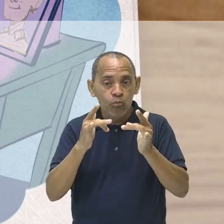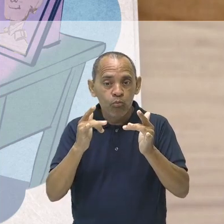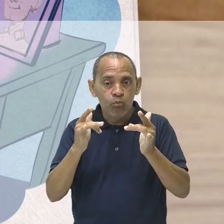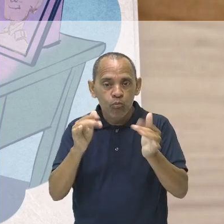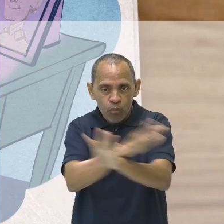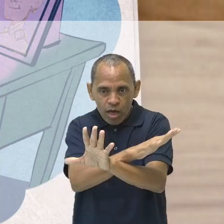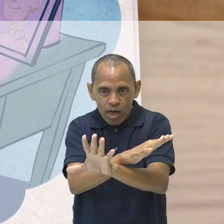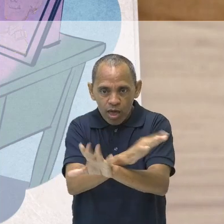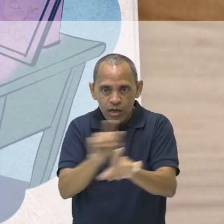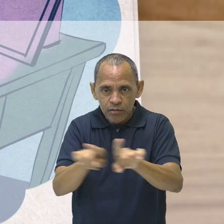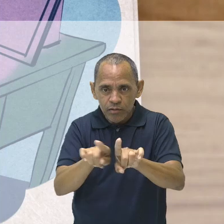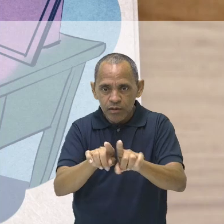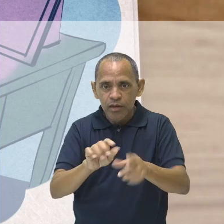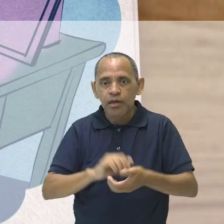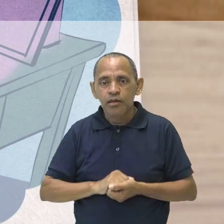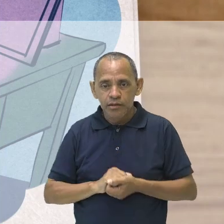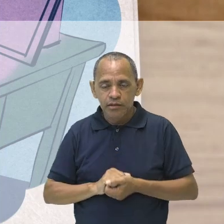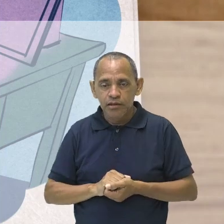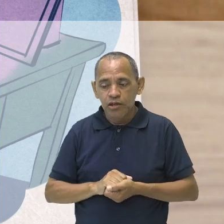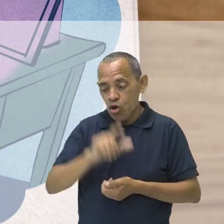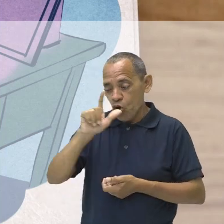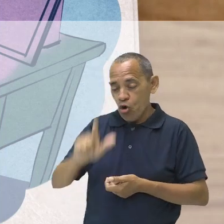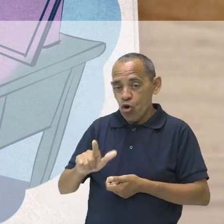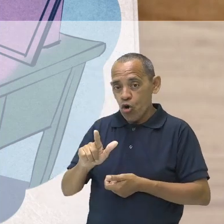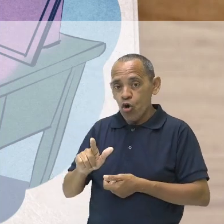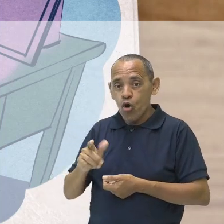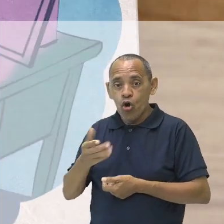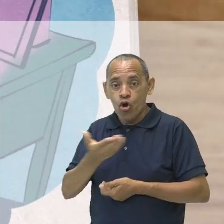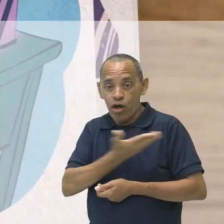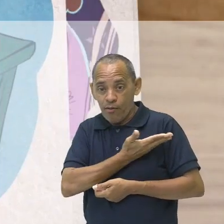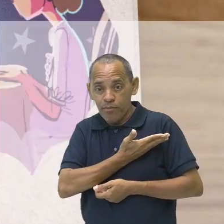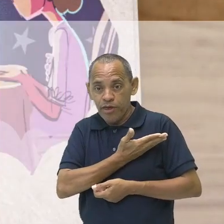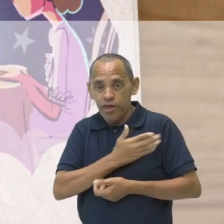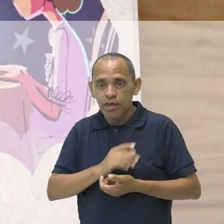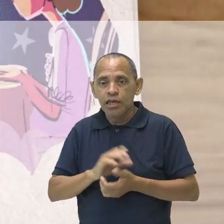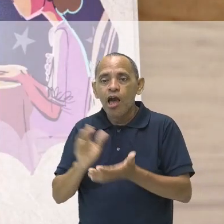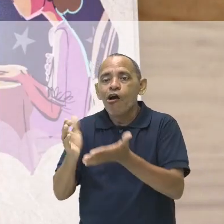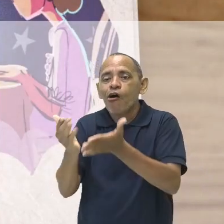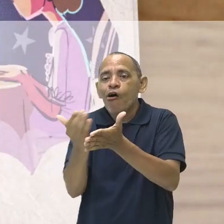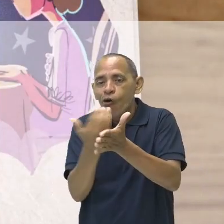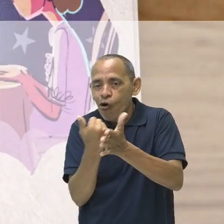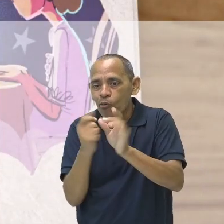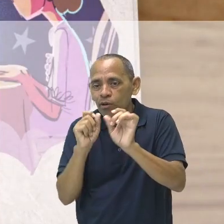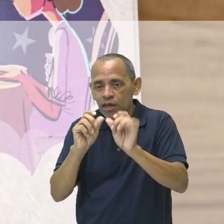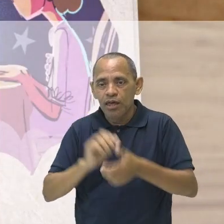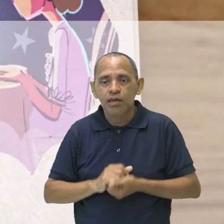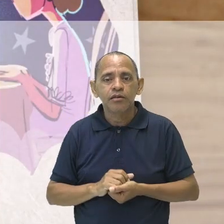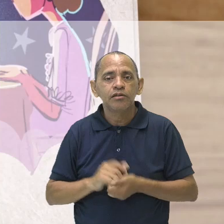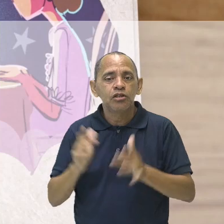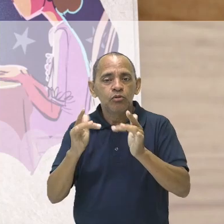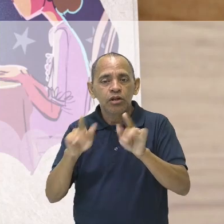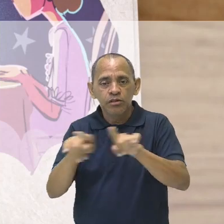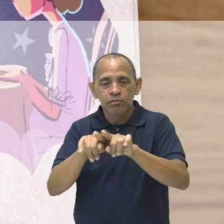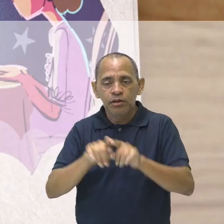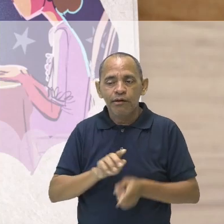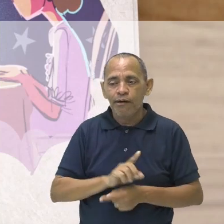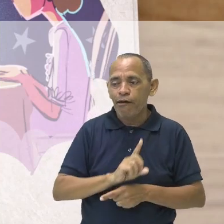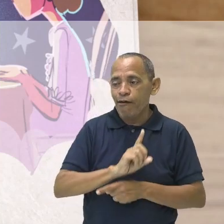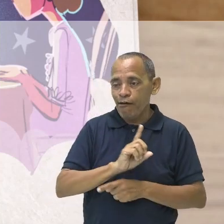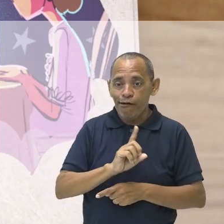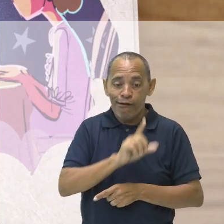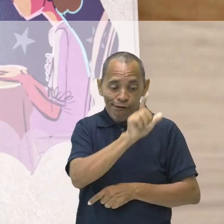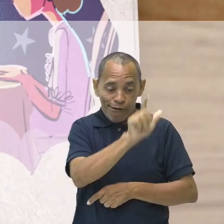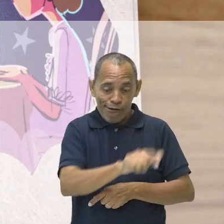de Macabea, bonita e esperta, rouba seu namorado. Quando vai à cartomante, uma impostora chamada